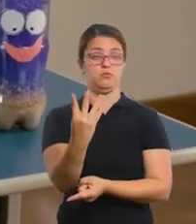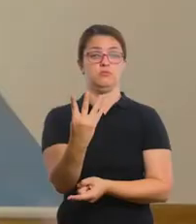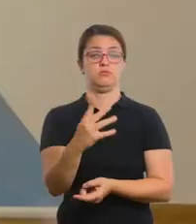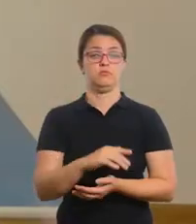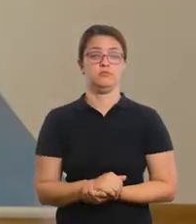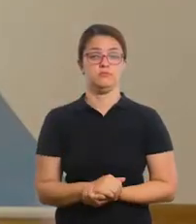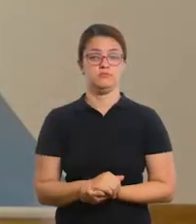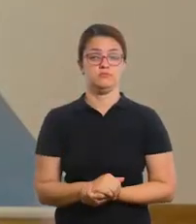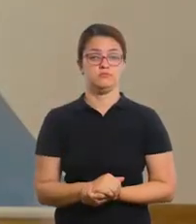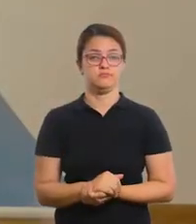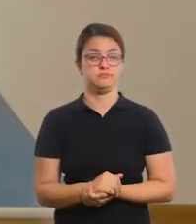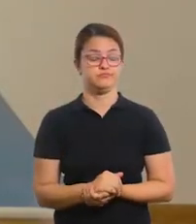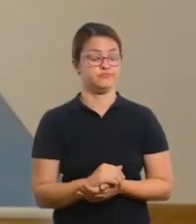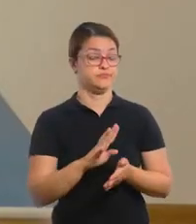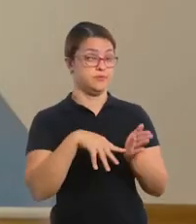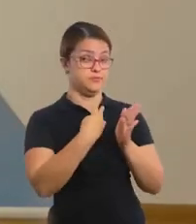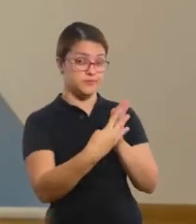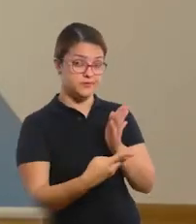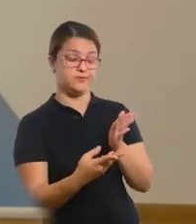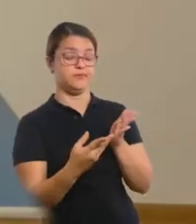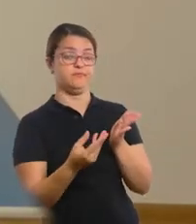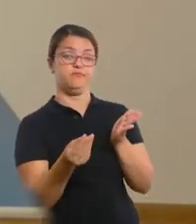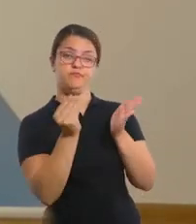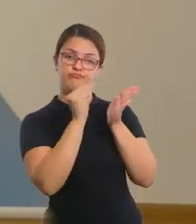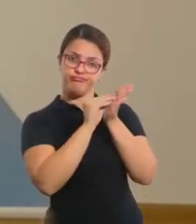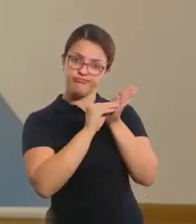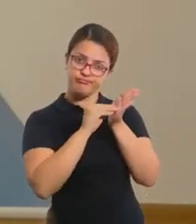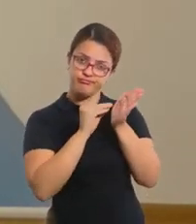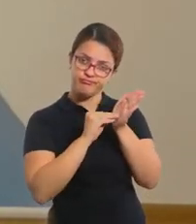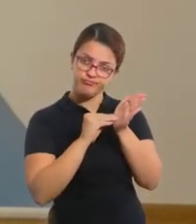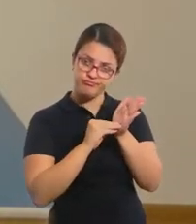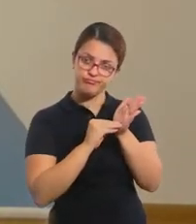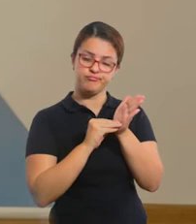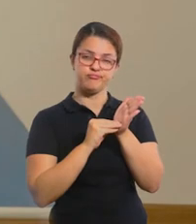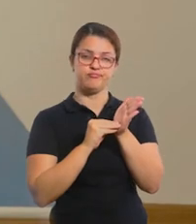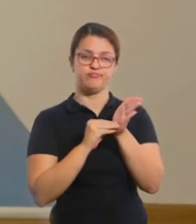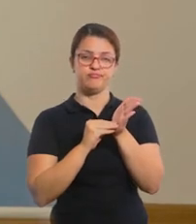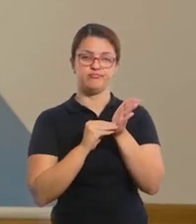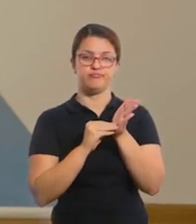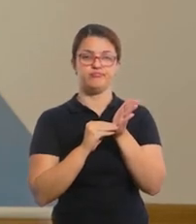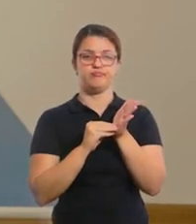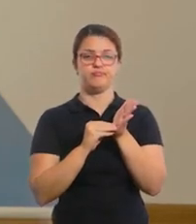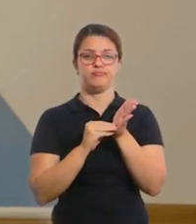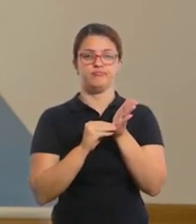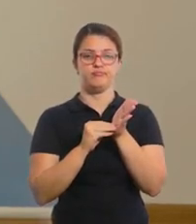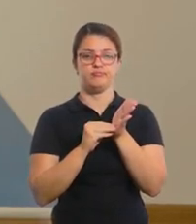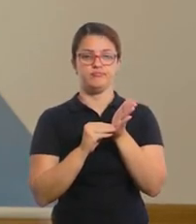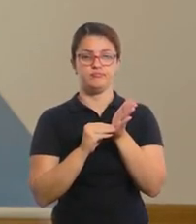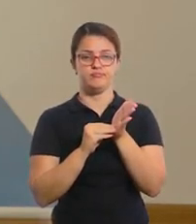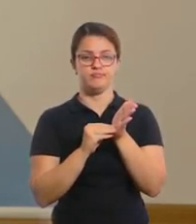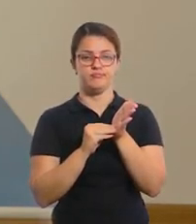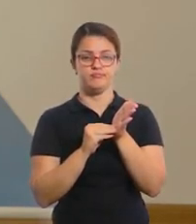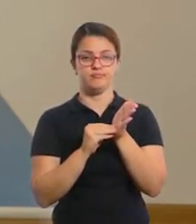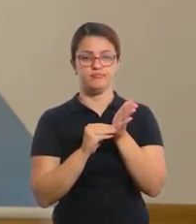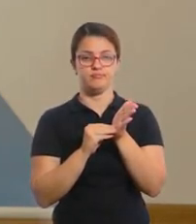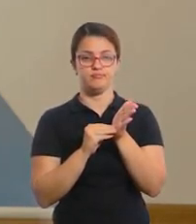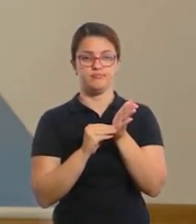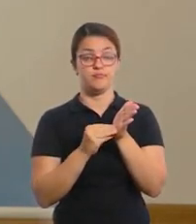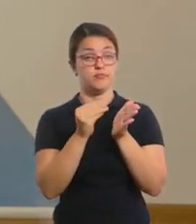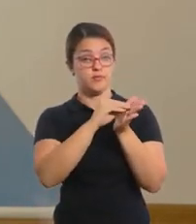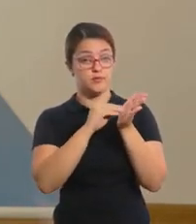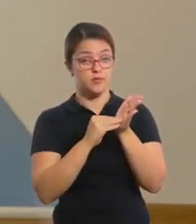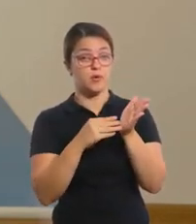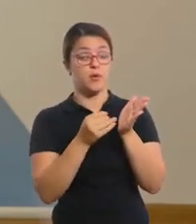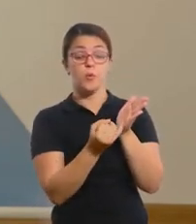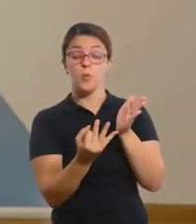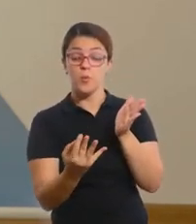Aí ele vai ter que pegar a sua tabelinha e o seu cartaz, né? Que eles chamam de cartaz. Ele vai pegar o seu cartaz